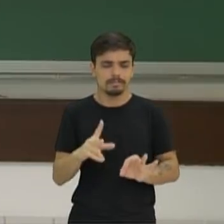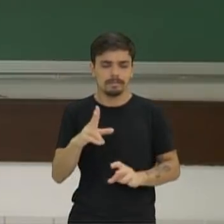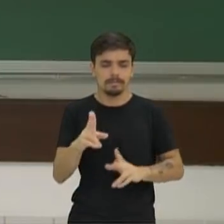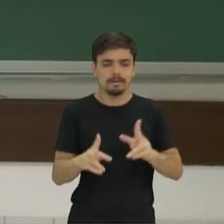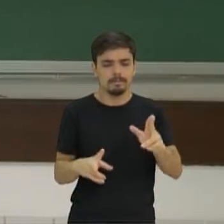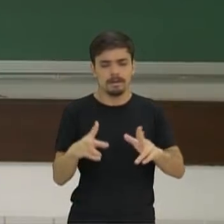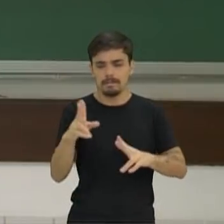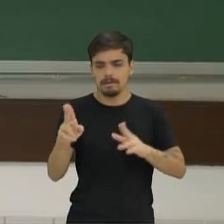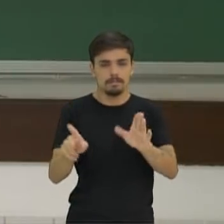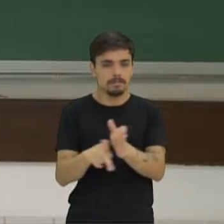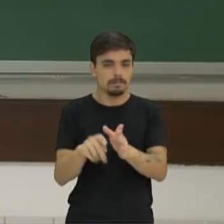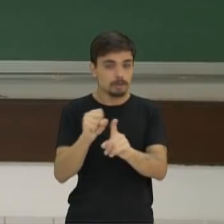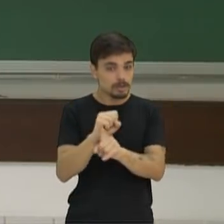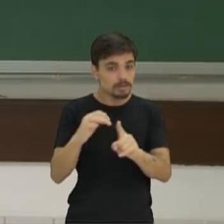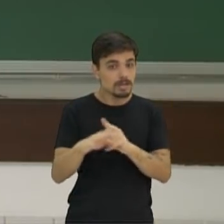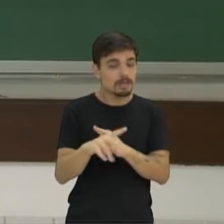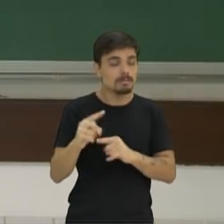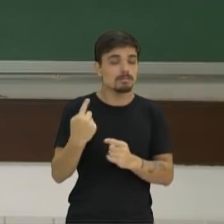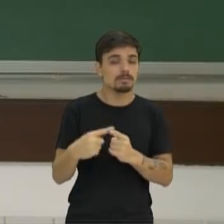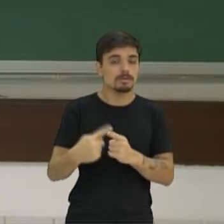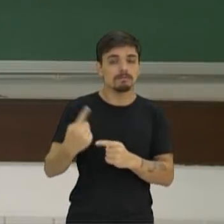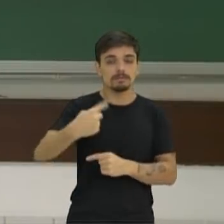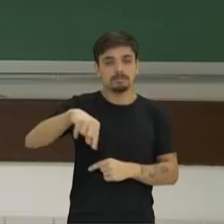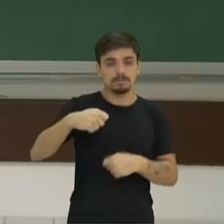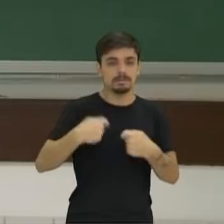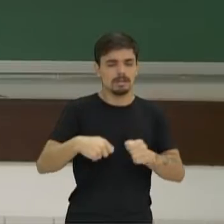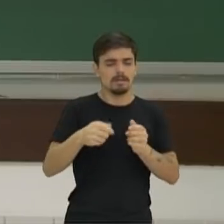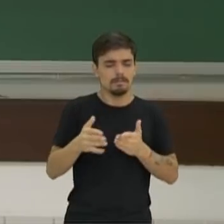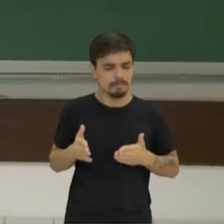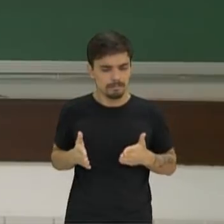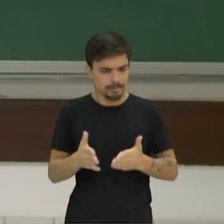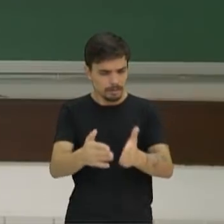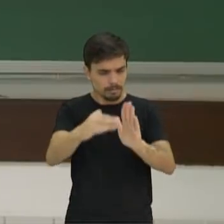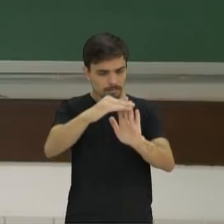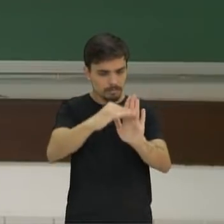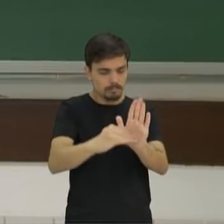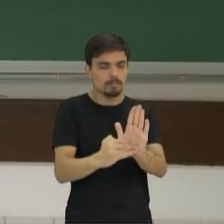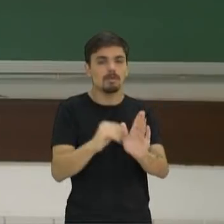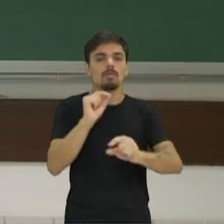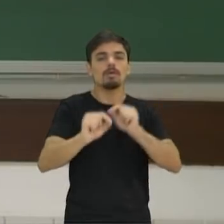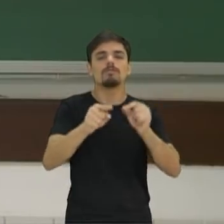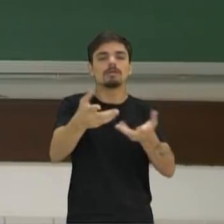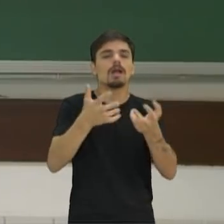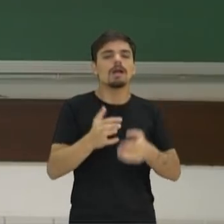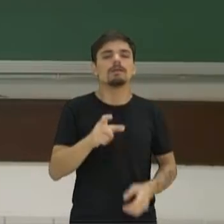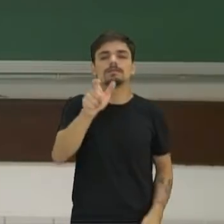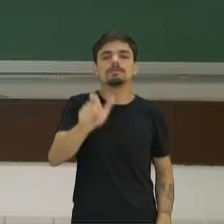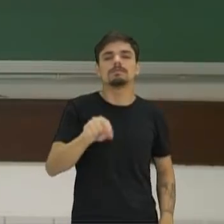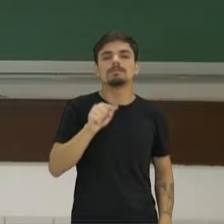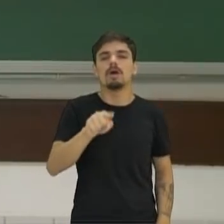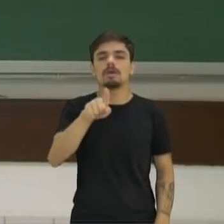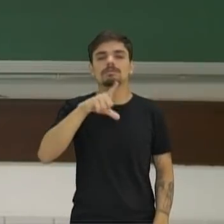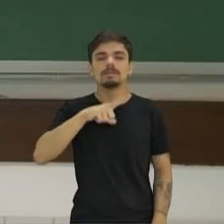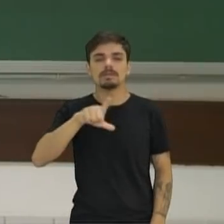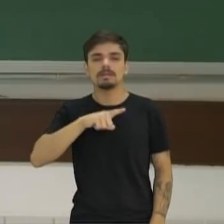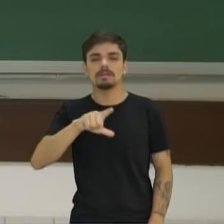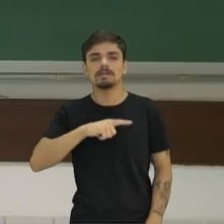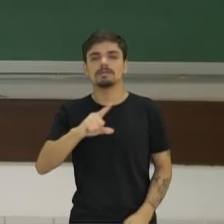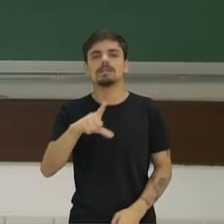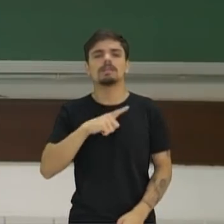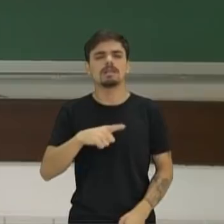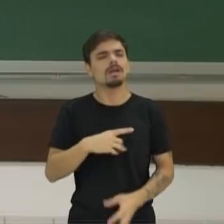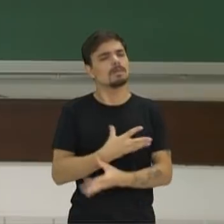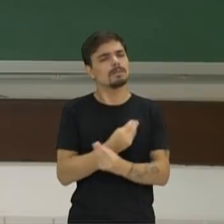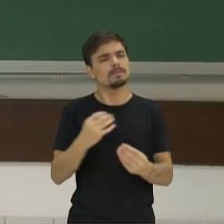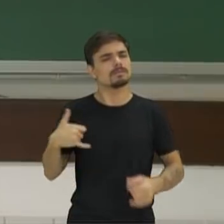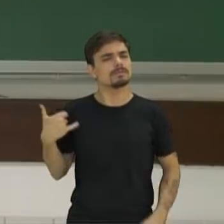poda essa liberdade. Por quê? Porque você tem que seguir naquele ritmo. O que você quer ser? O que você vai ter? Ah, você tem tantos